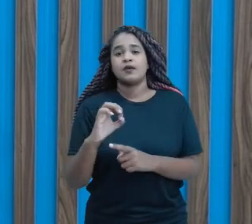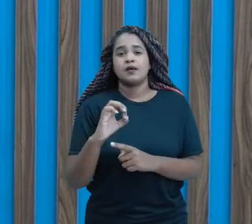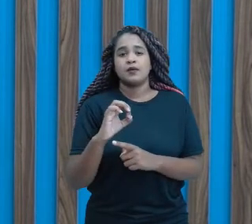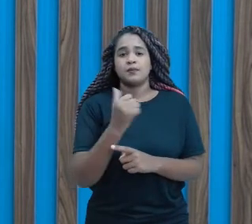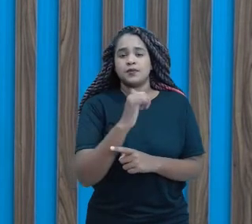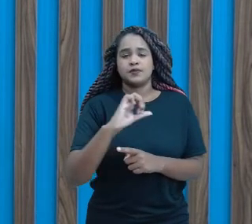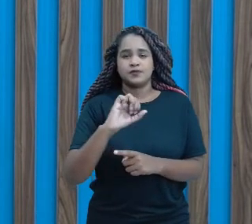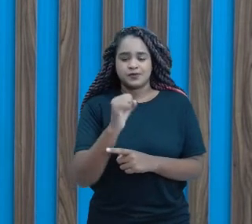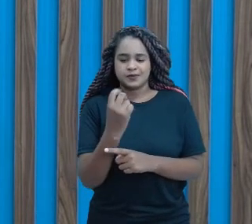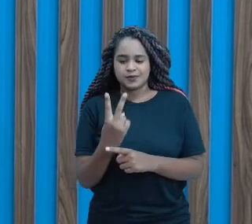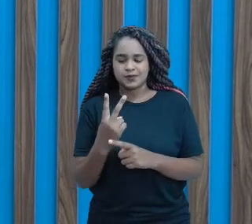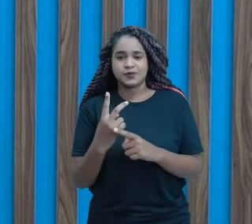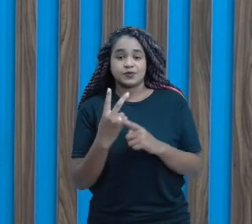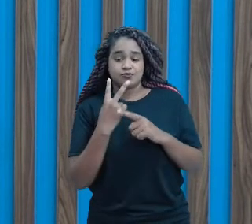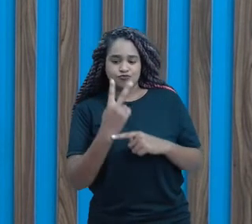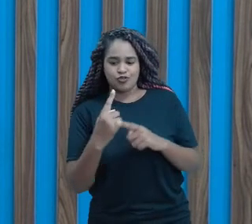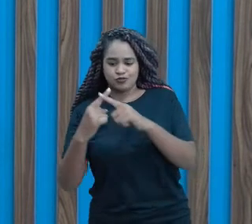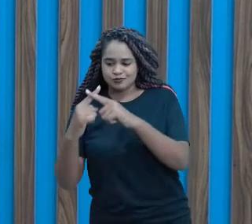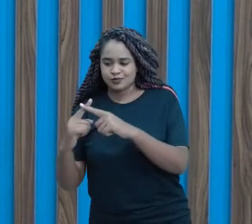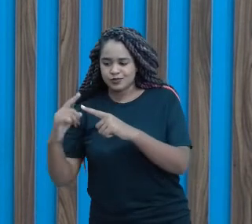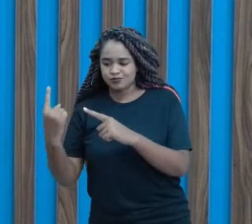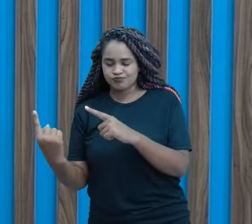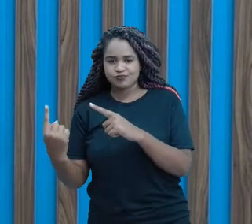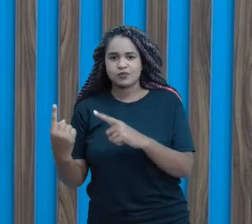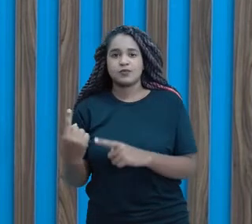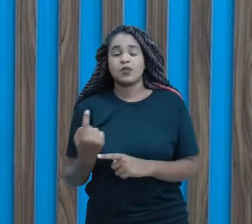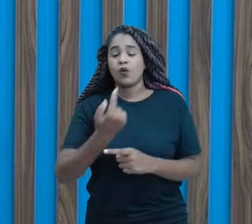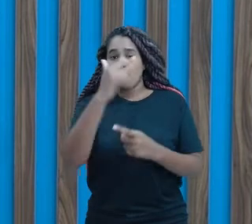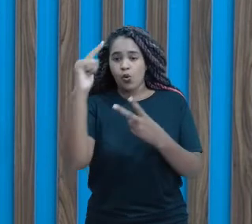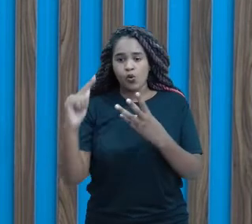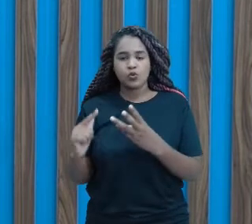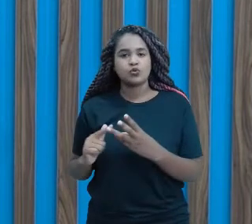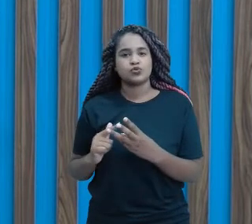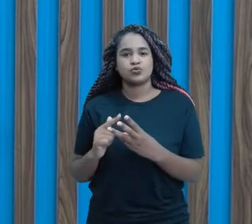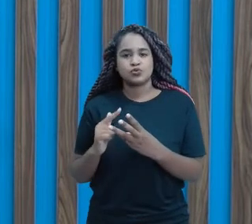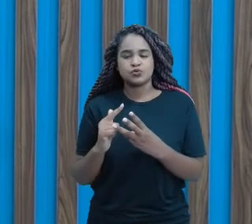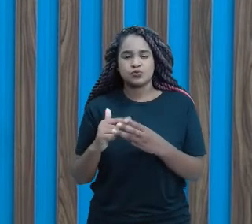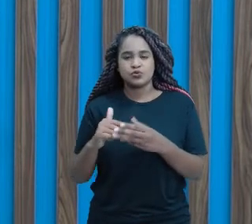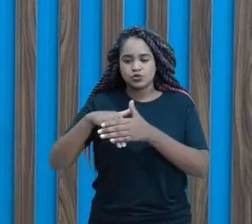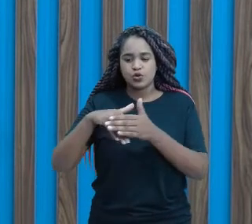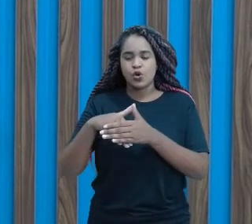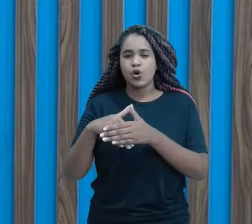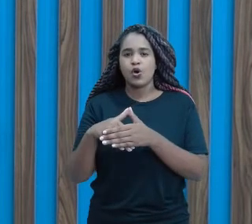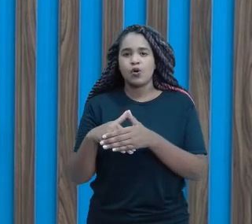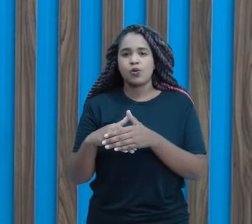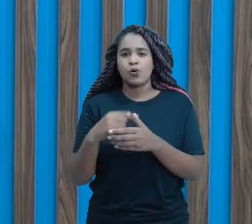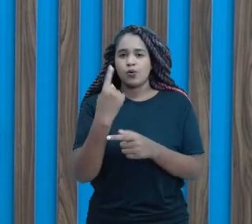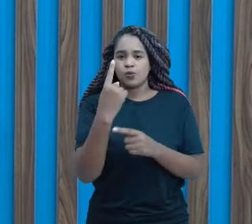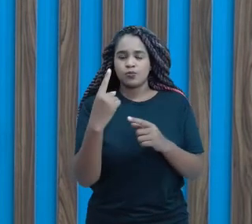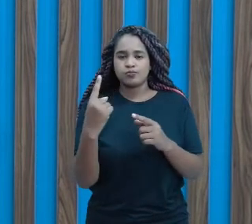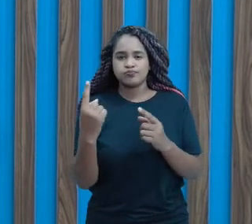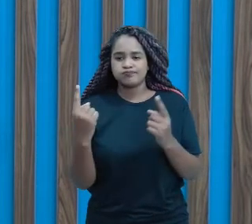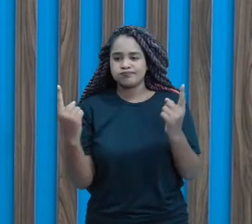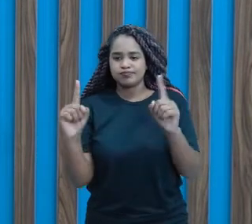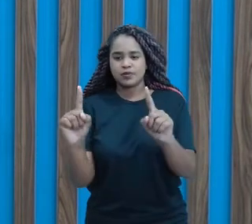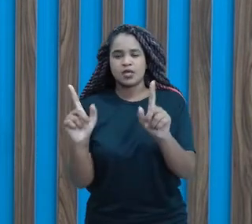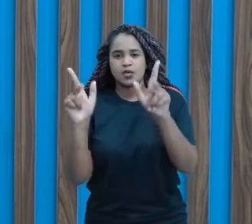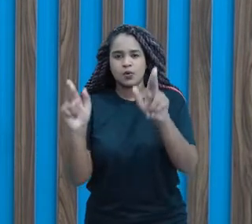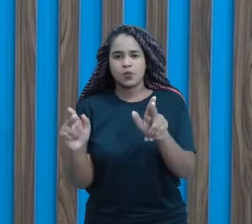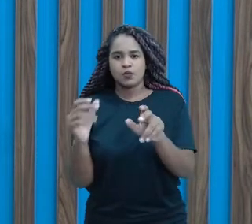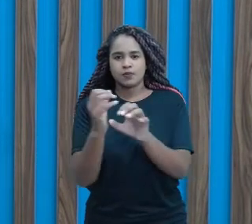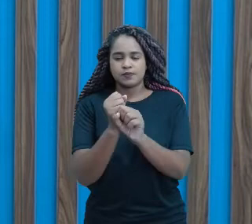por 2-1. Os outros 5 jogos foram amistosos, um empate, uma vitória da União Soviética e mais